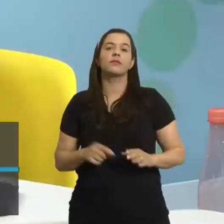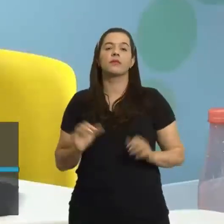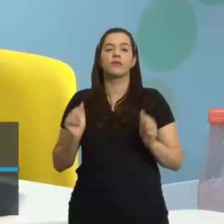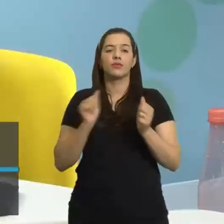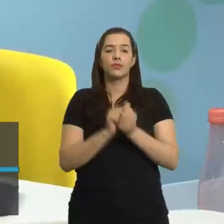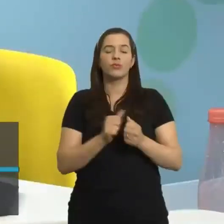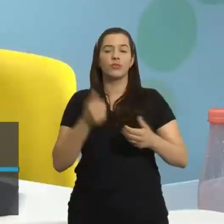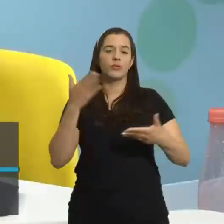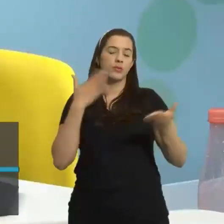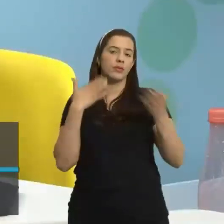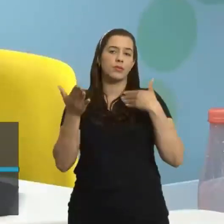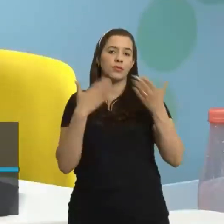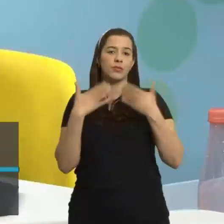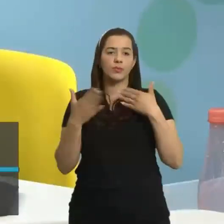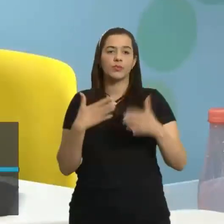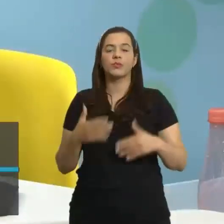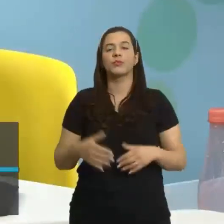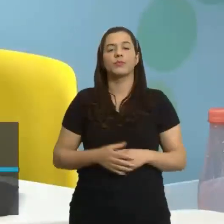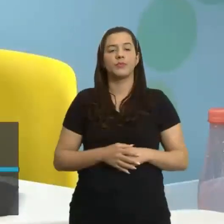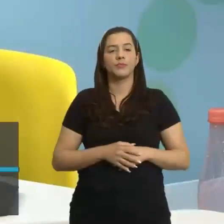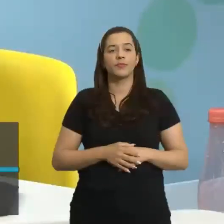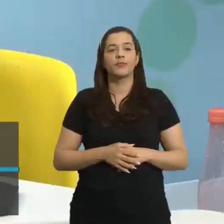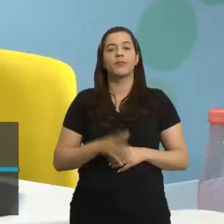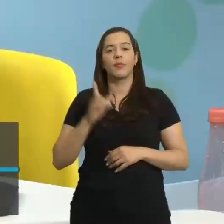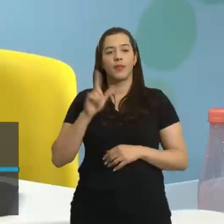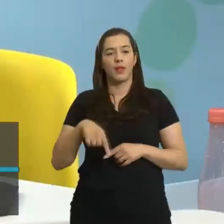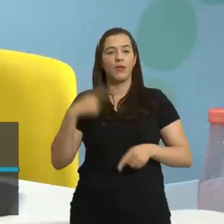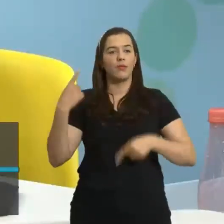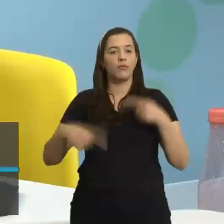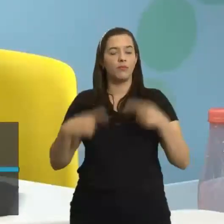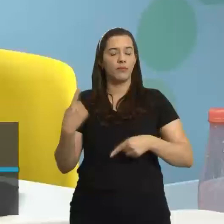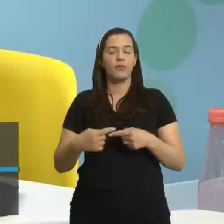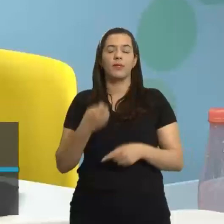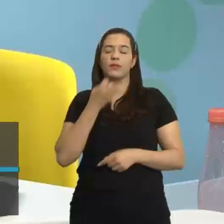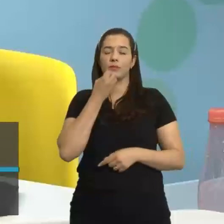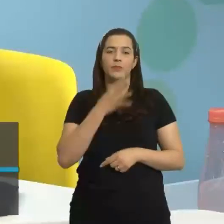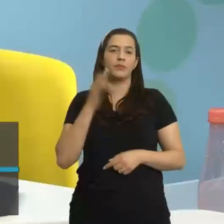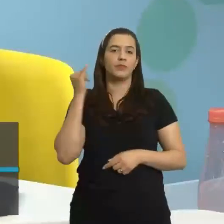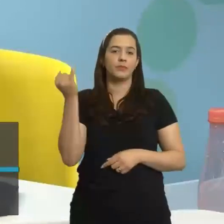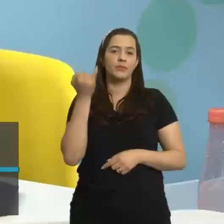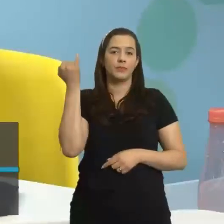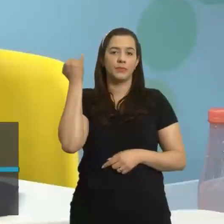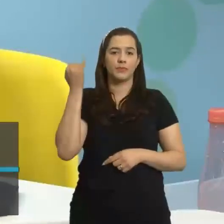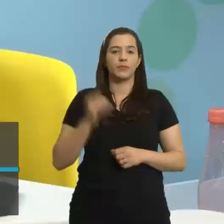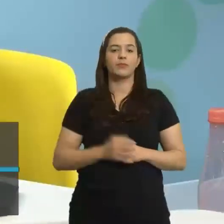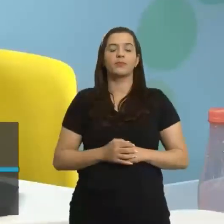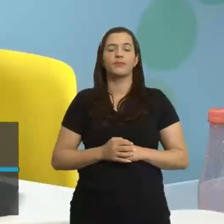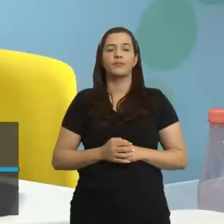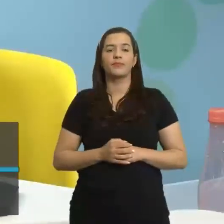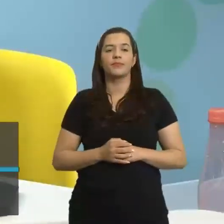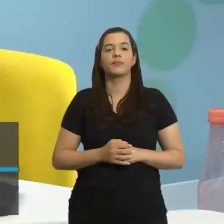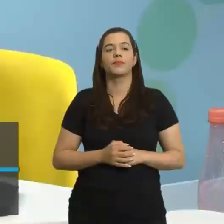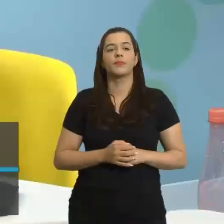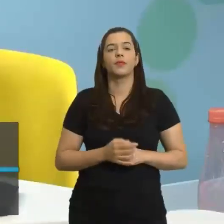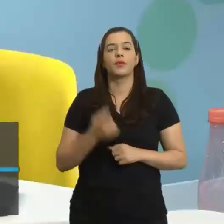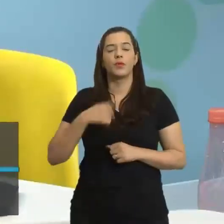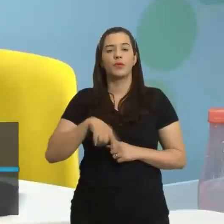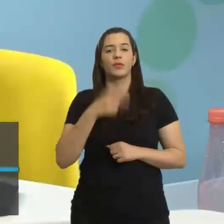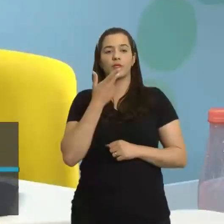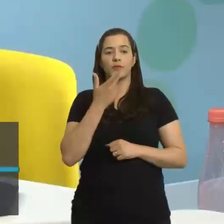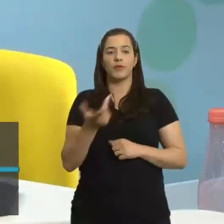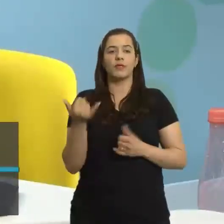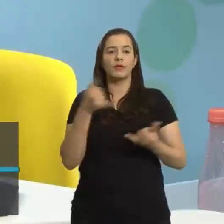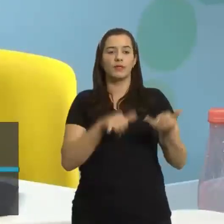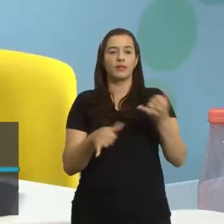ser discutido através de debates. Dá um debate muito rico. Bom, quando a gente fala em química, em frutas,